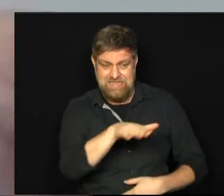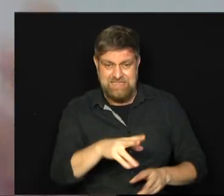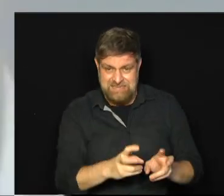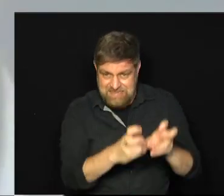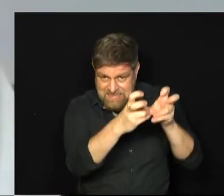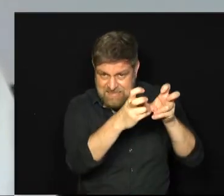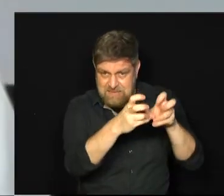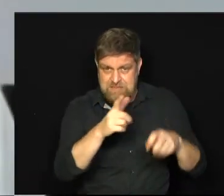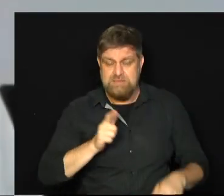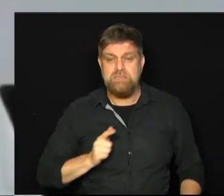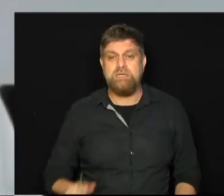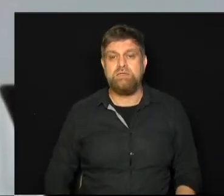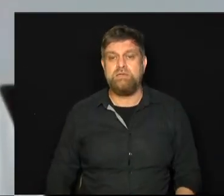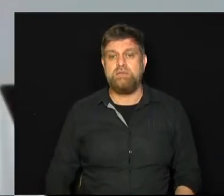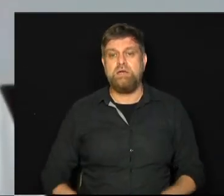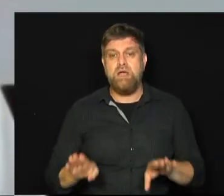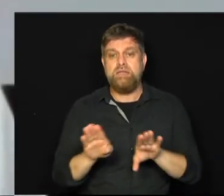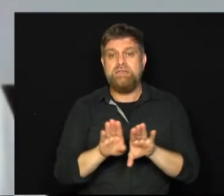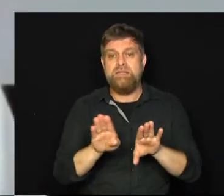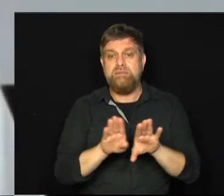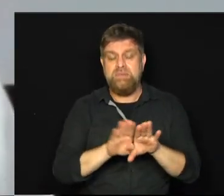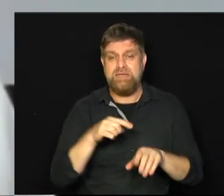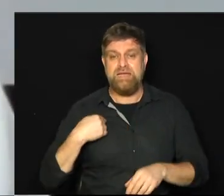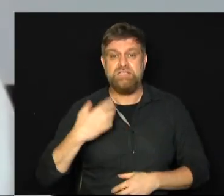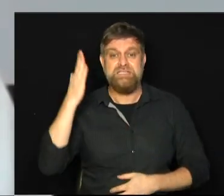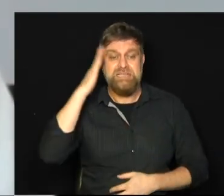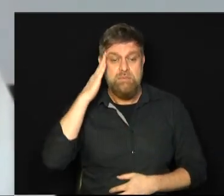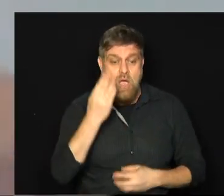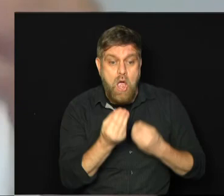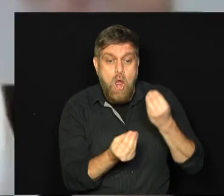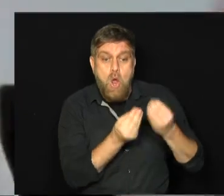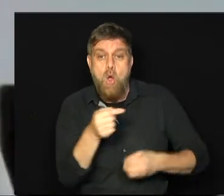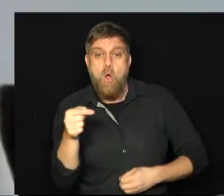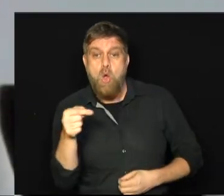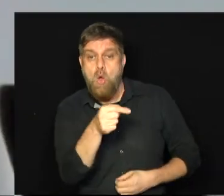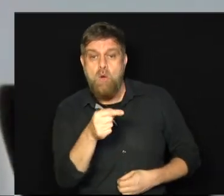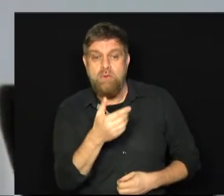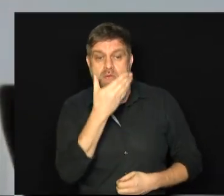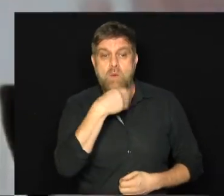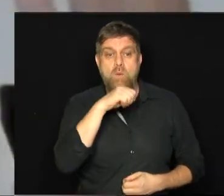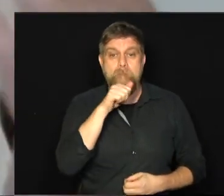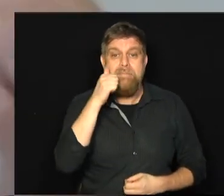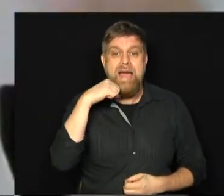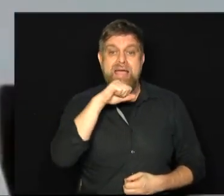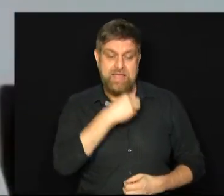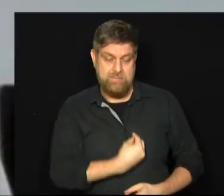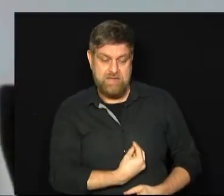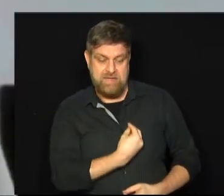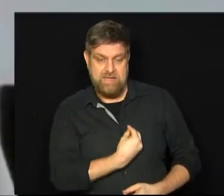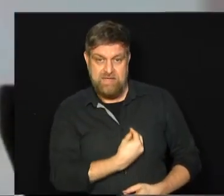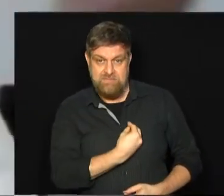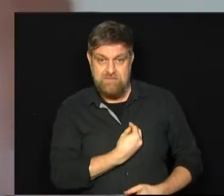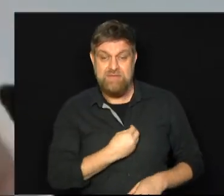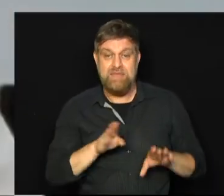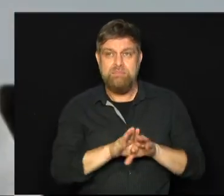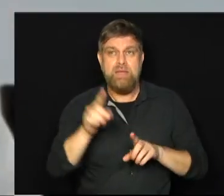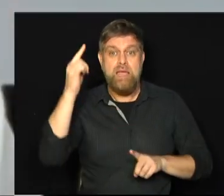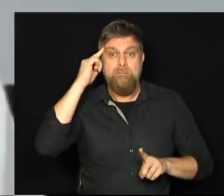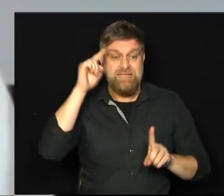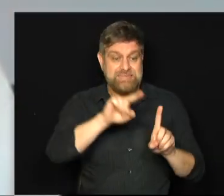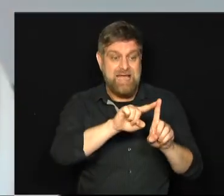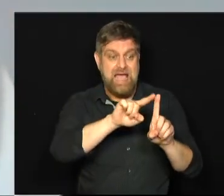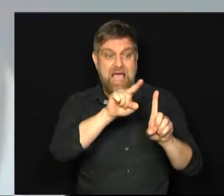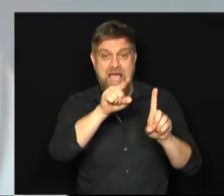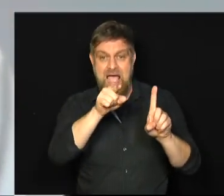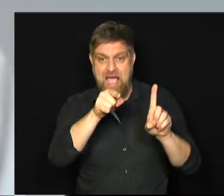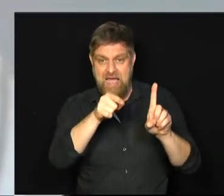estão muito relacionados também a condições de vida dos pais, pré-natal, durante a